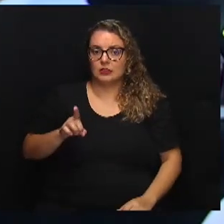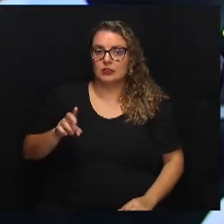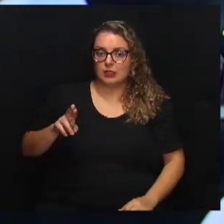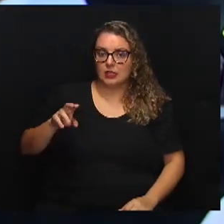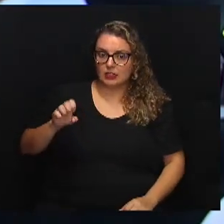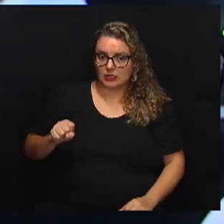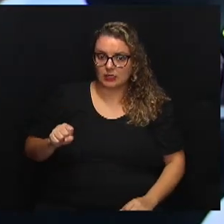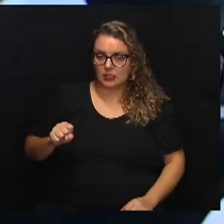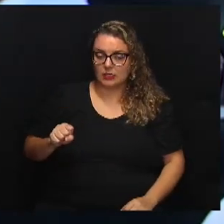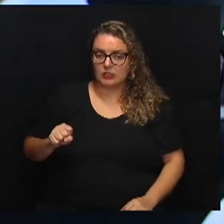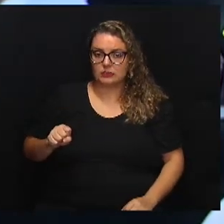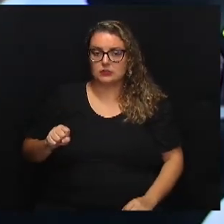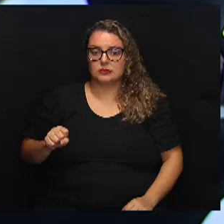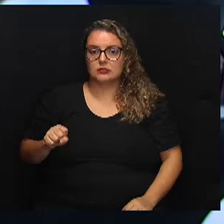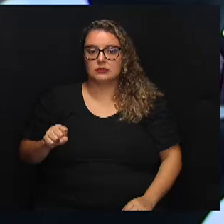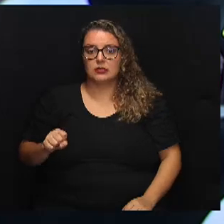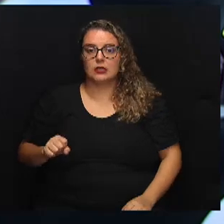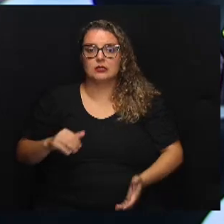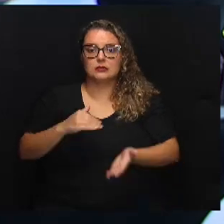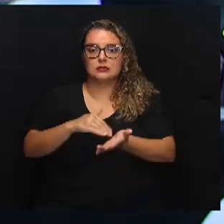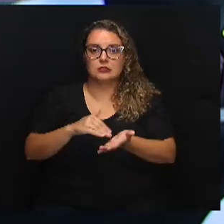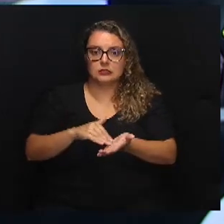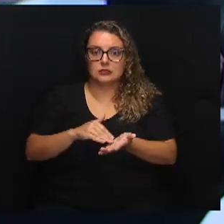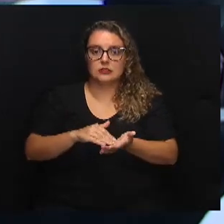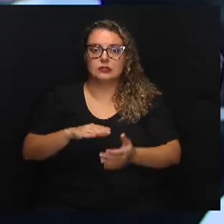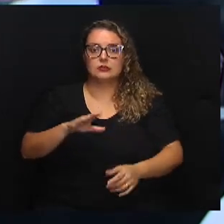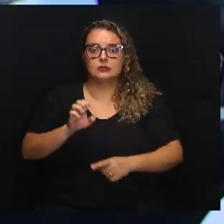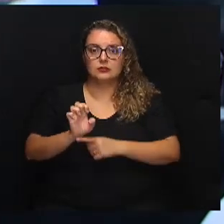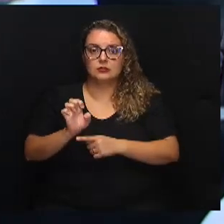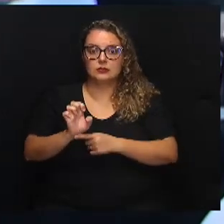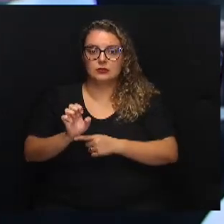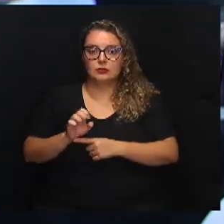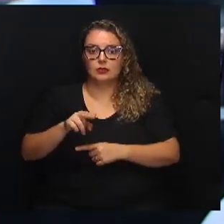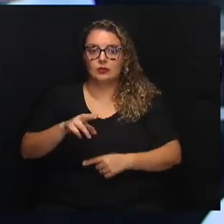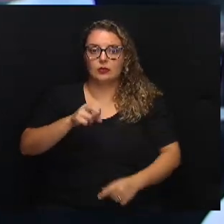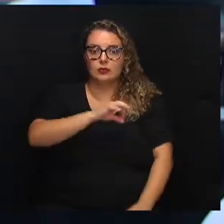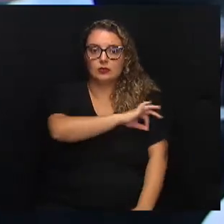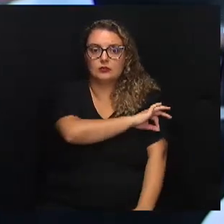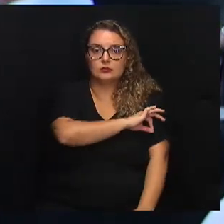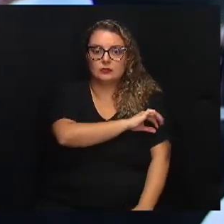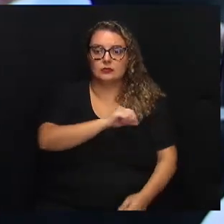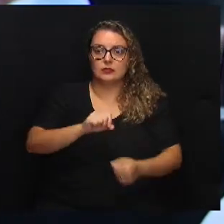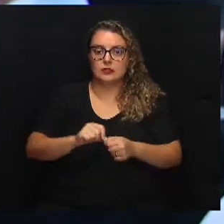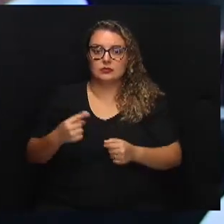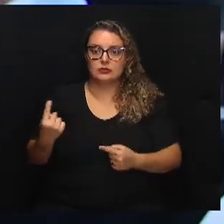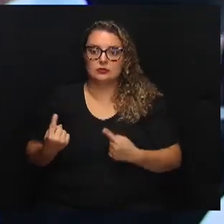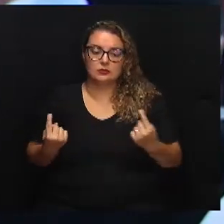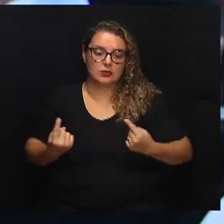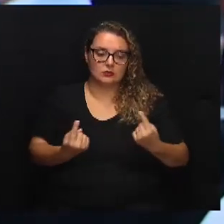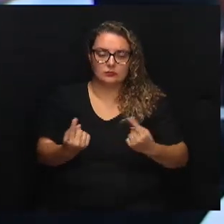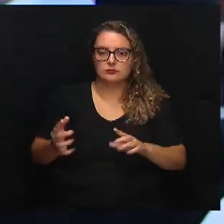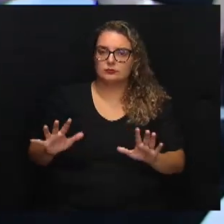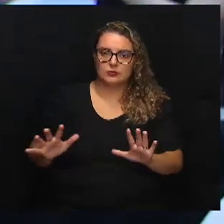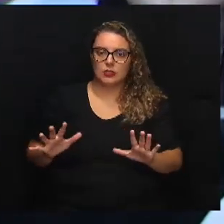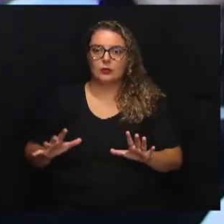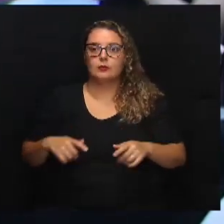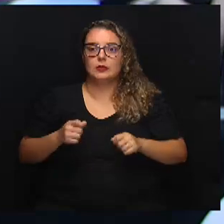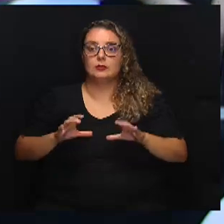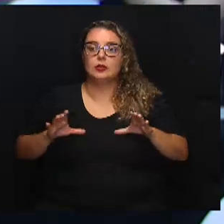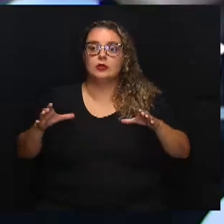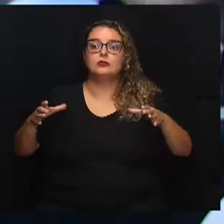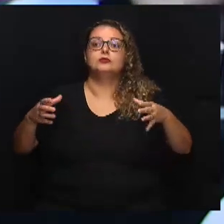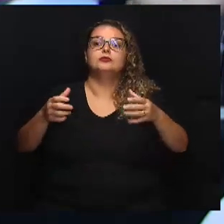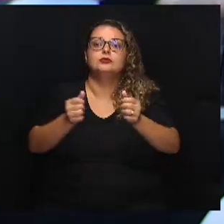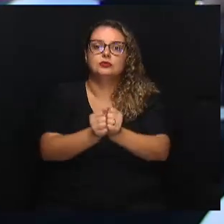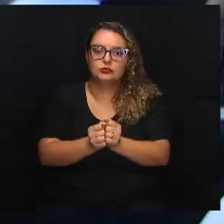a Secretaria de Estado, ou as prefeituras isoladamente fazerem isso. Isso é necessário realmente um coletivo, um